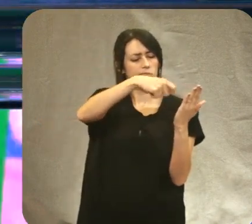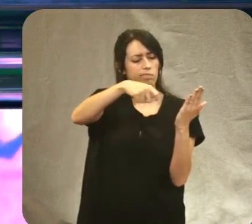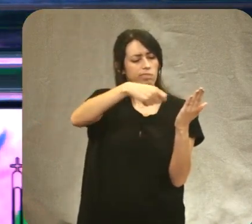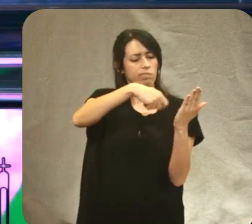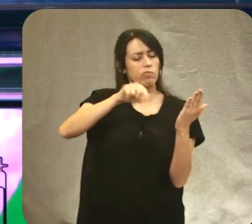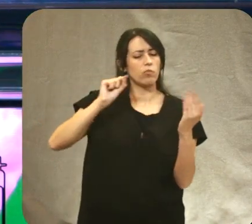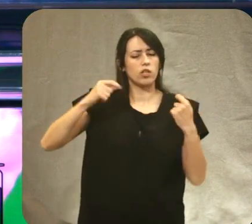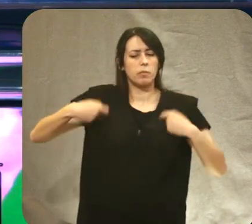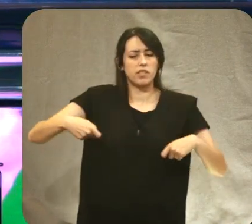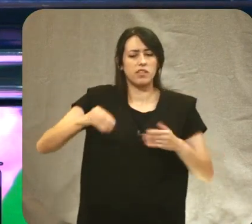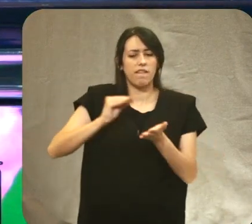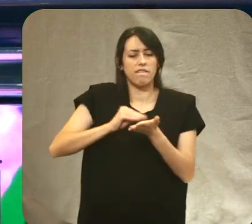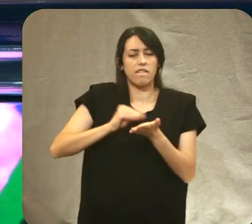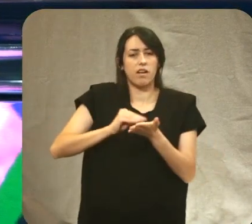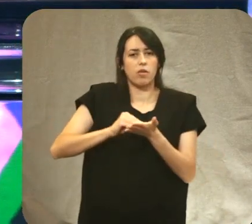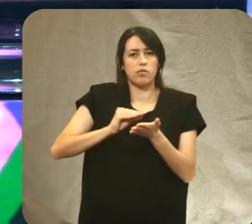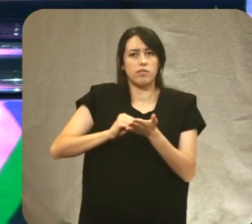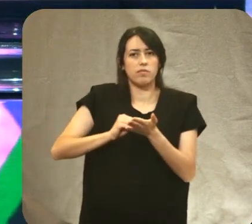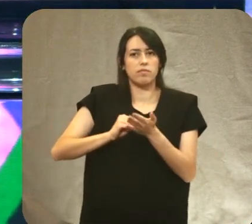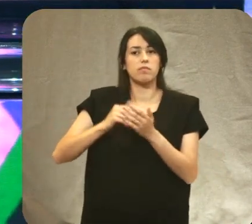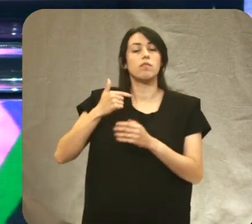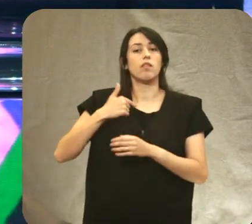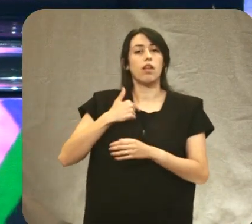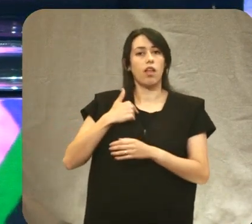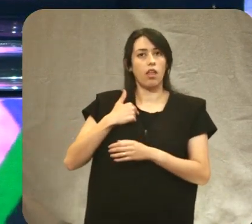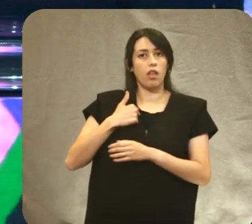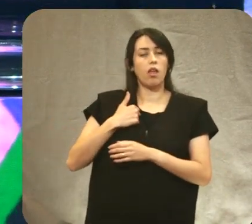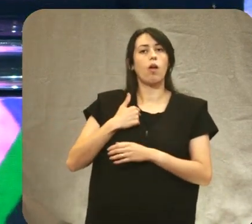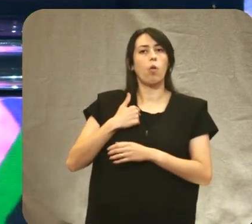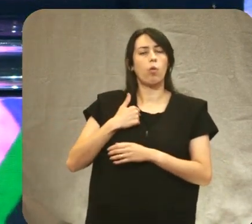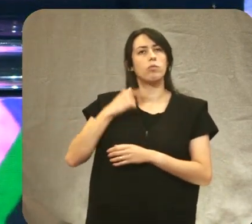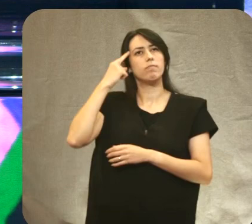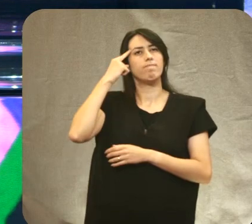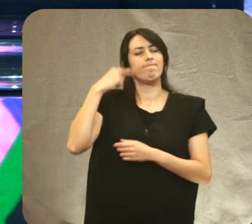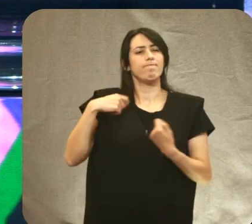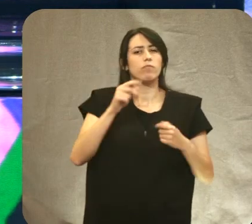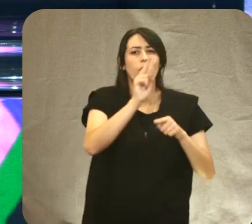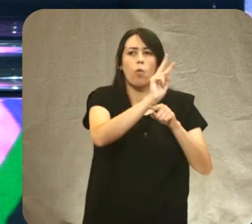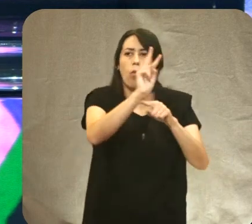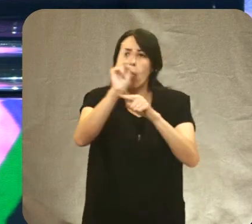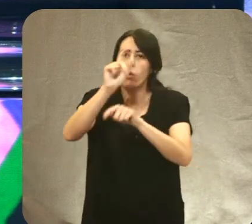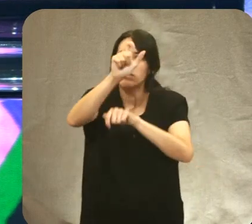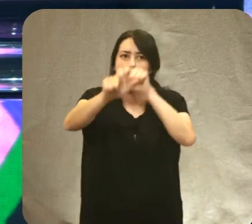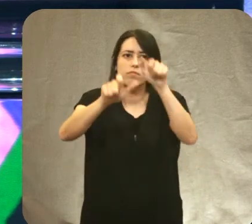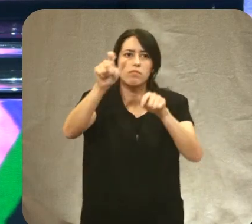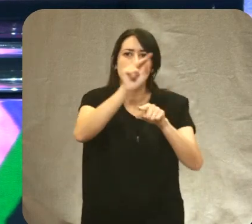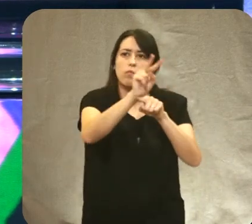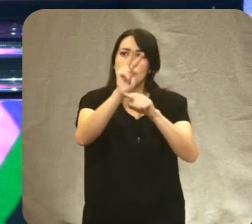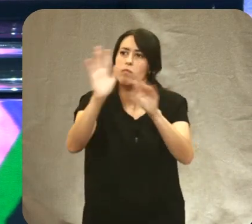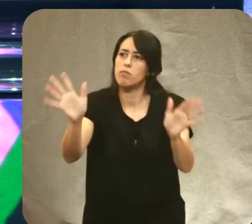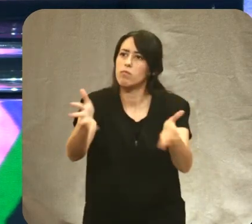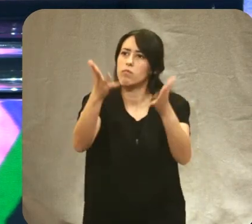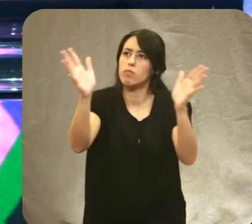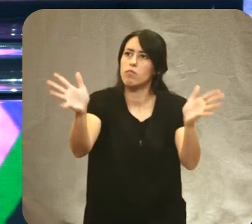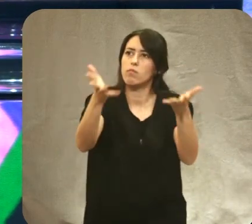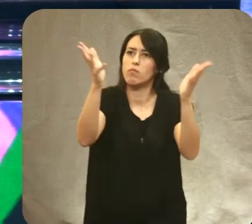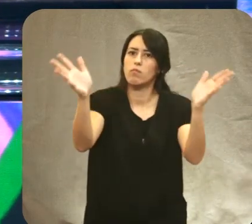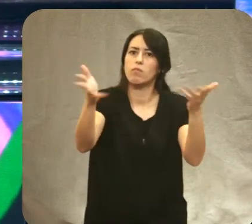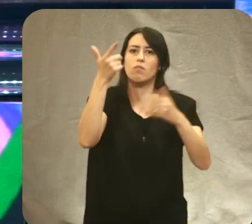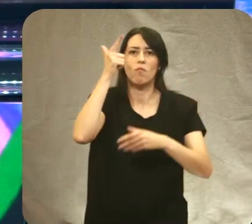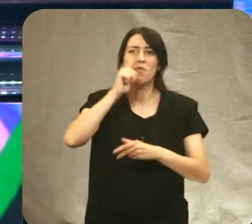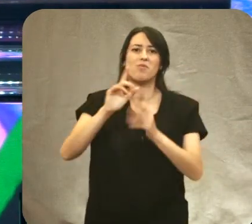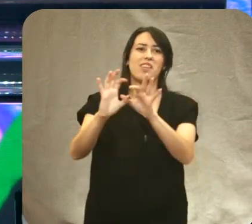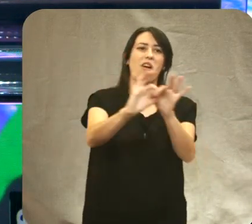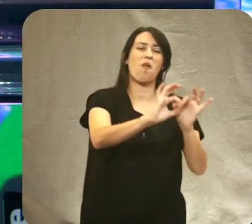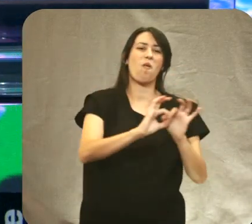a cuidar do crescimento desses meus irmãos, a unidade veio no rebote. Quem quer unir